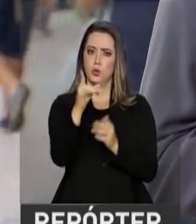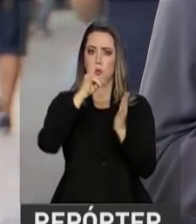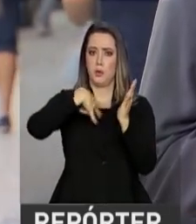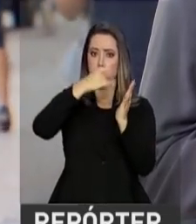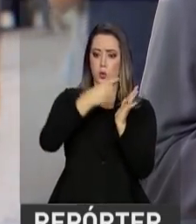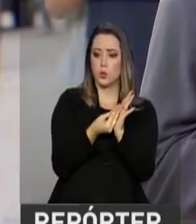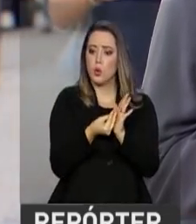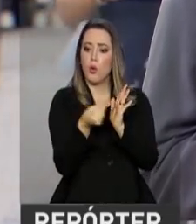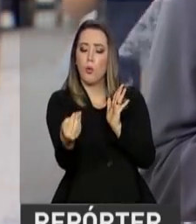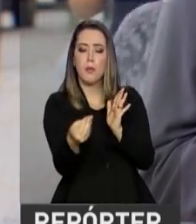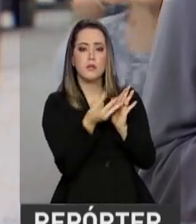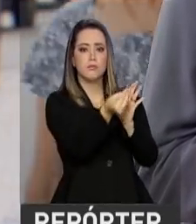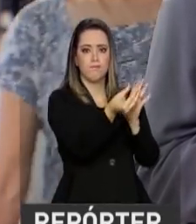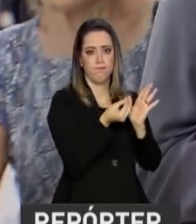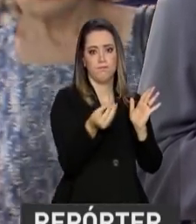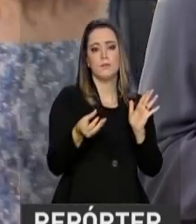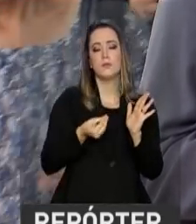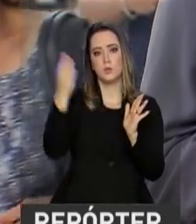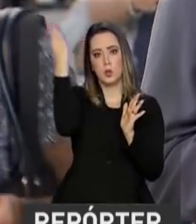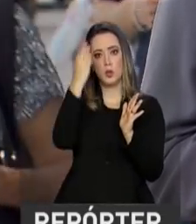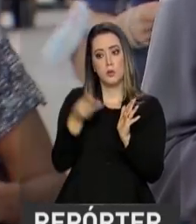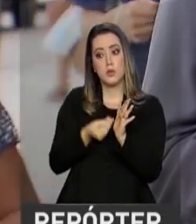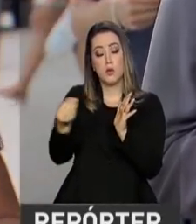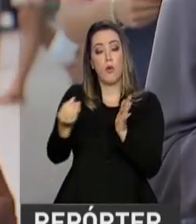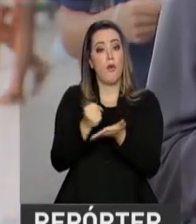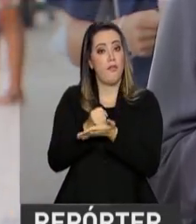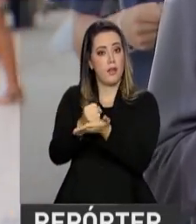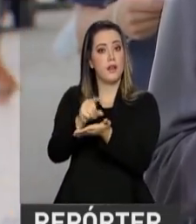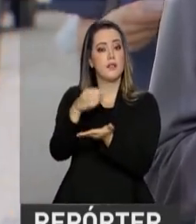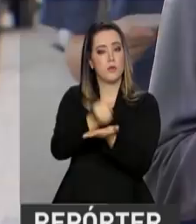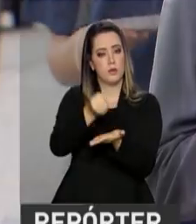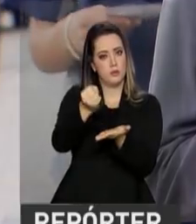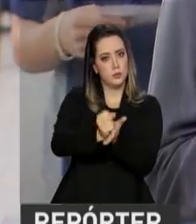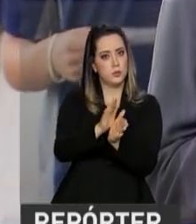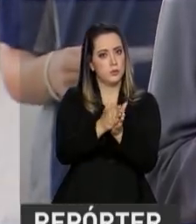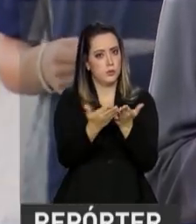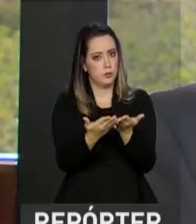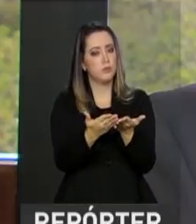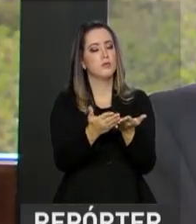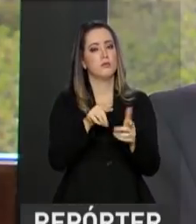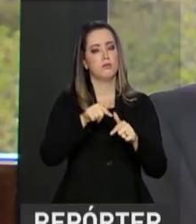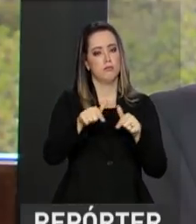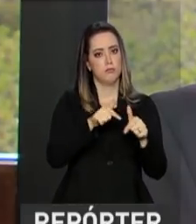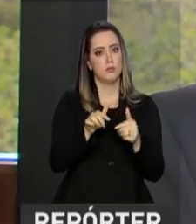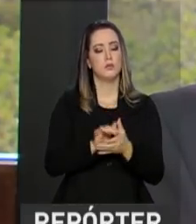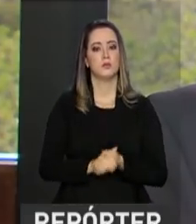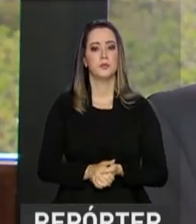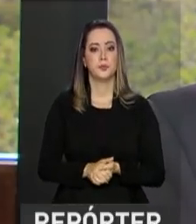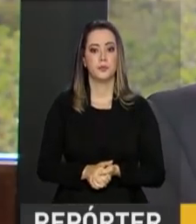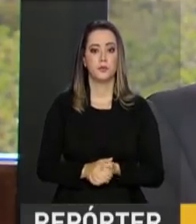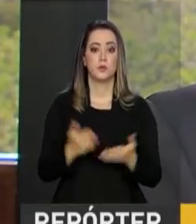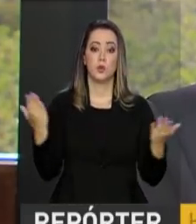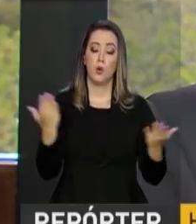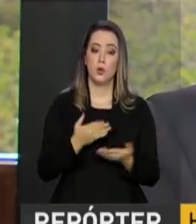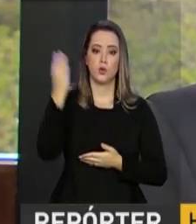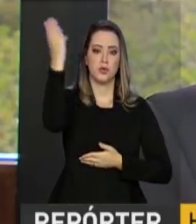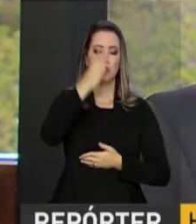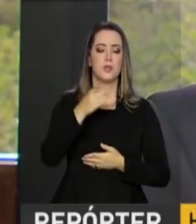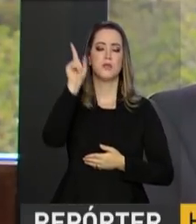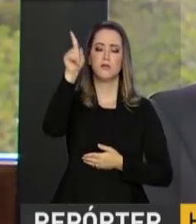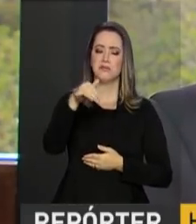ofertados pelo governo brasileiro aos imigrantes é a carteira de trabalho hoje o brasil é um exemplo